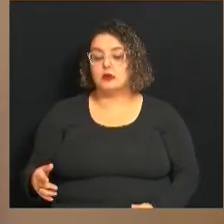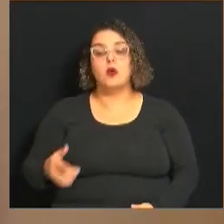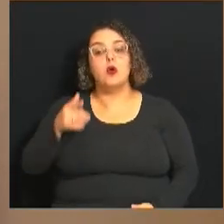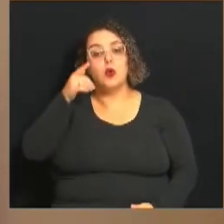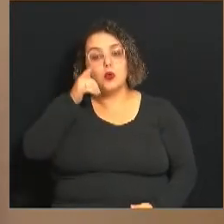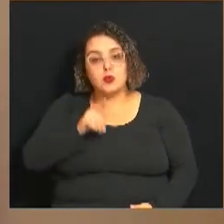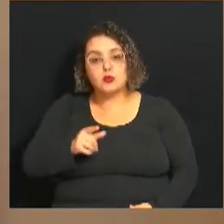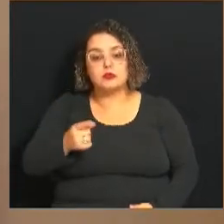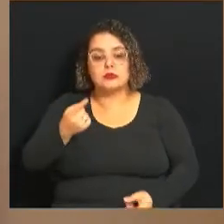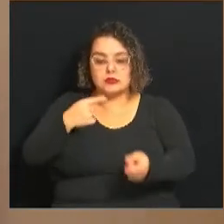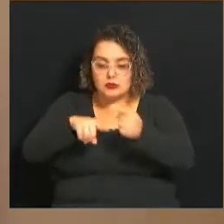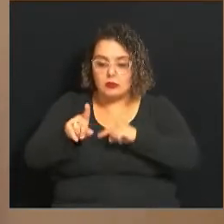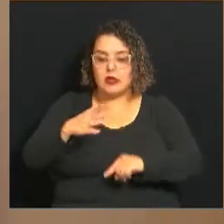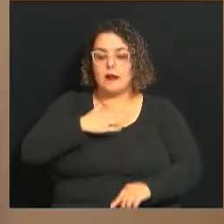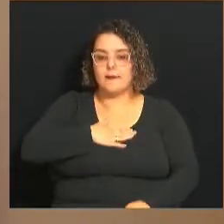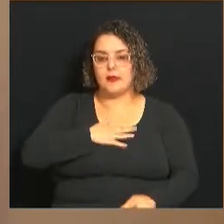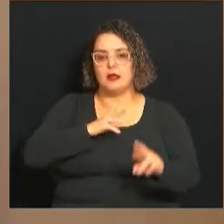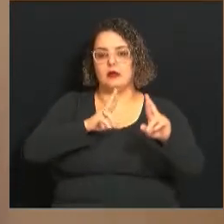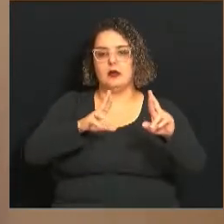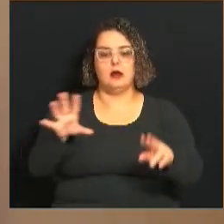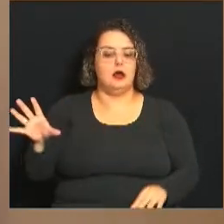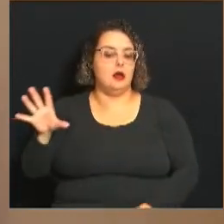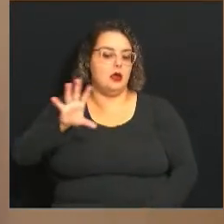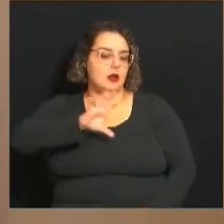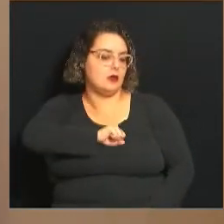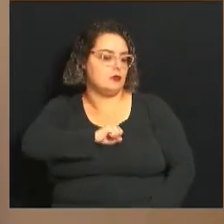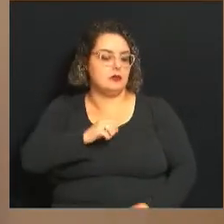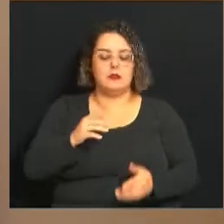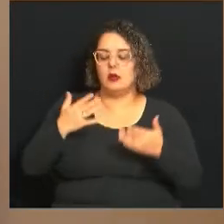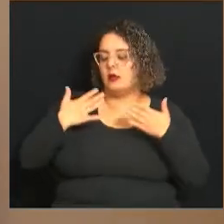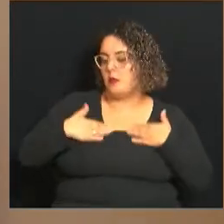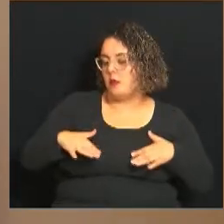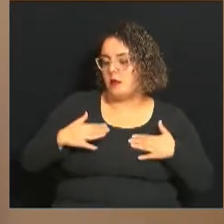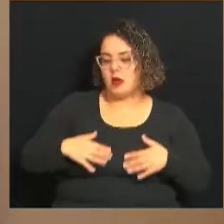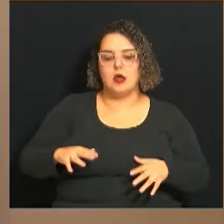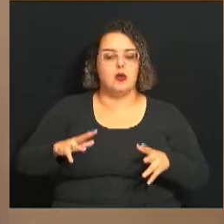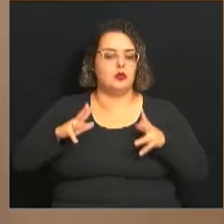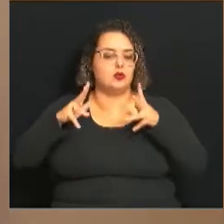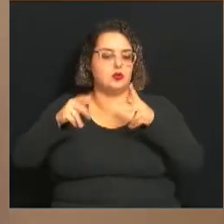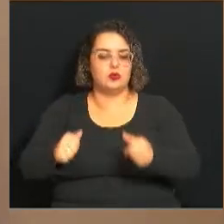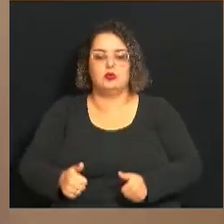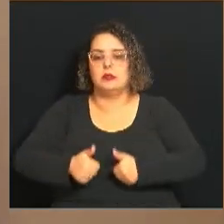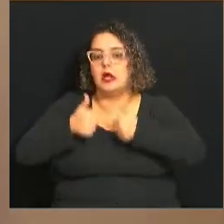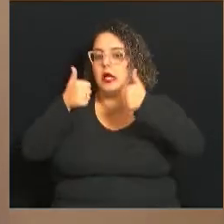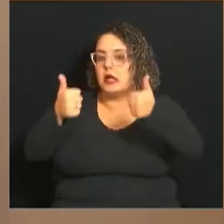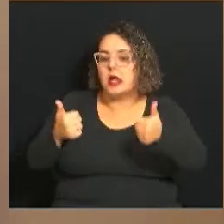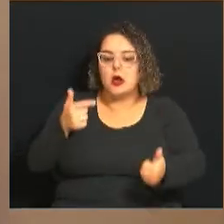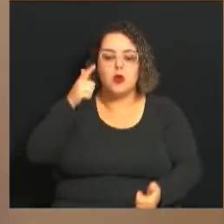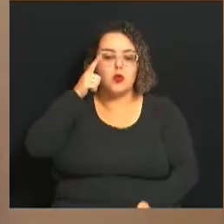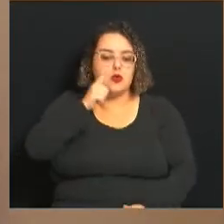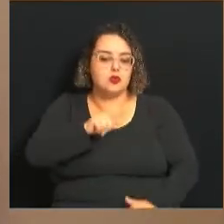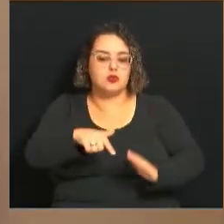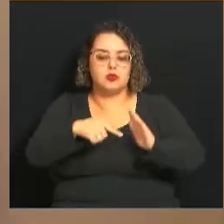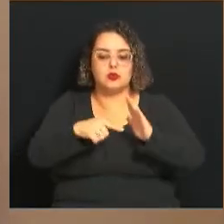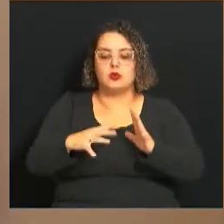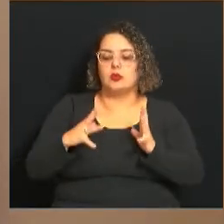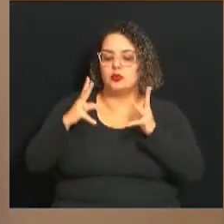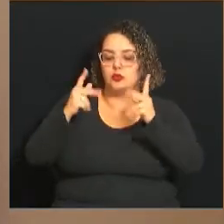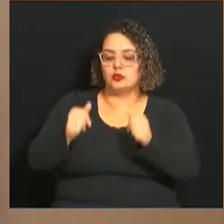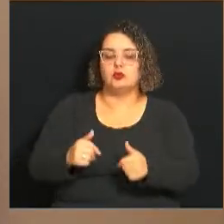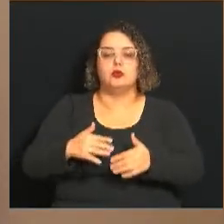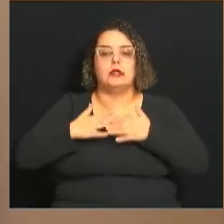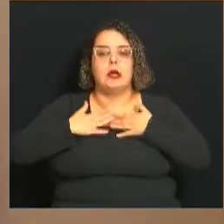expectativas, bom, aí eu a amo, eu também sou tranquila, tudo dá certo, porque eu consegui trabalhar e tudo caminhou